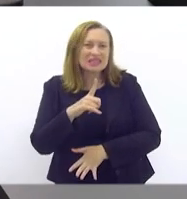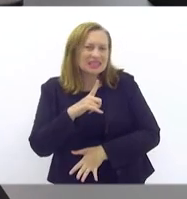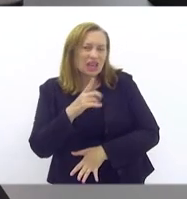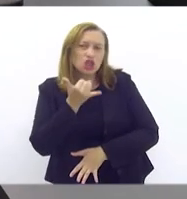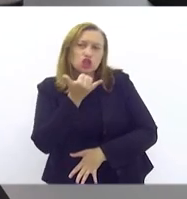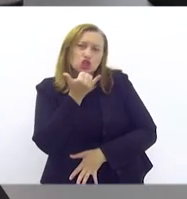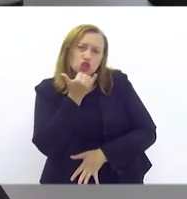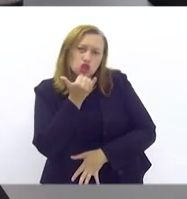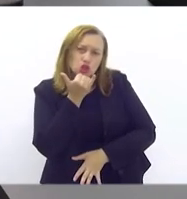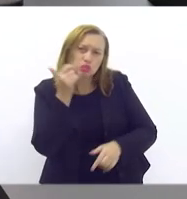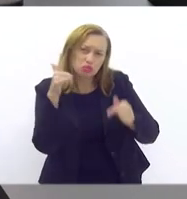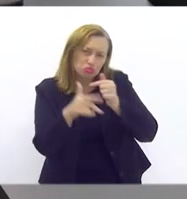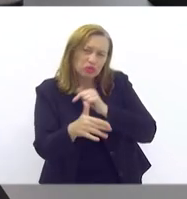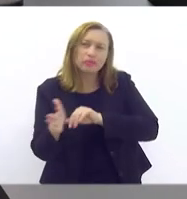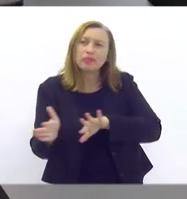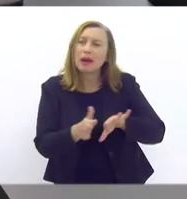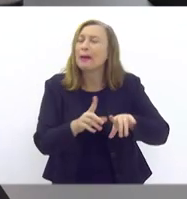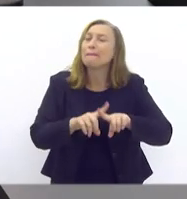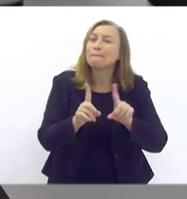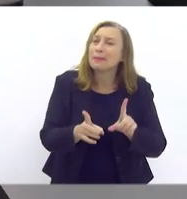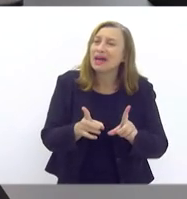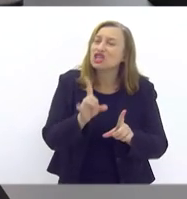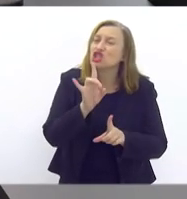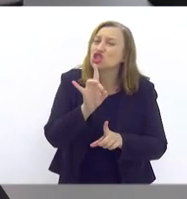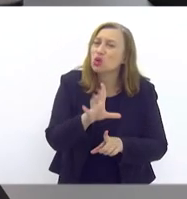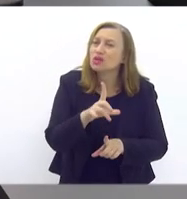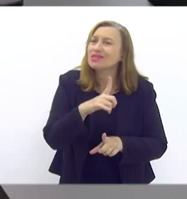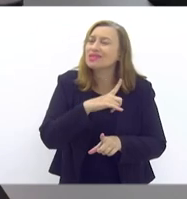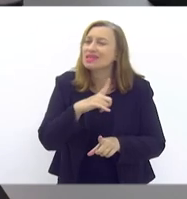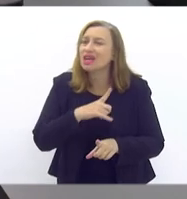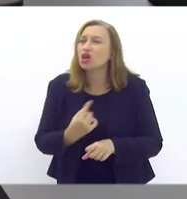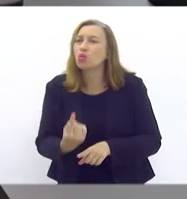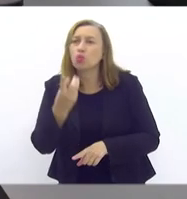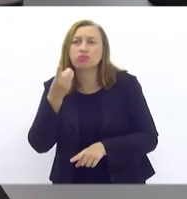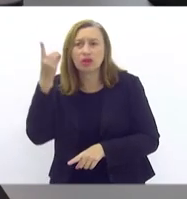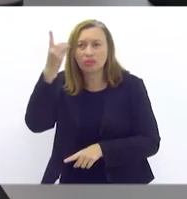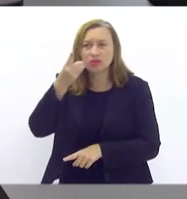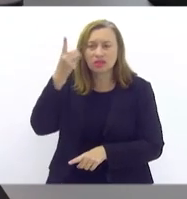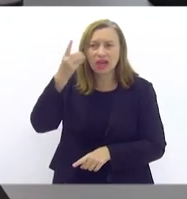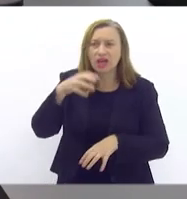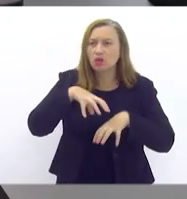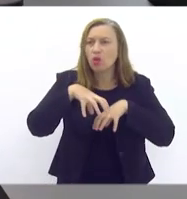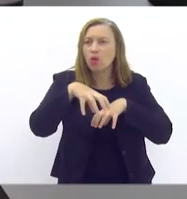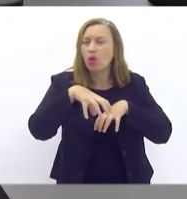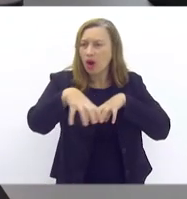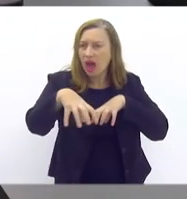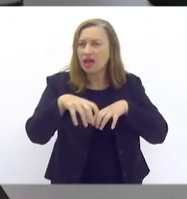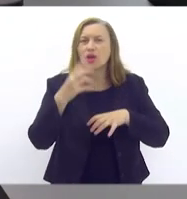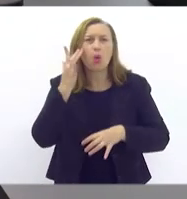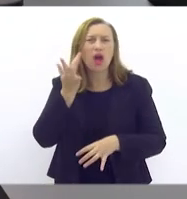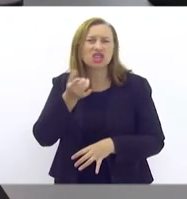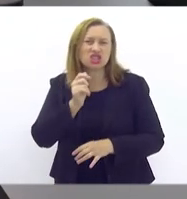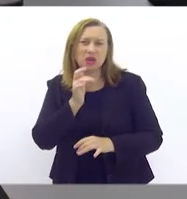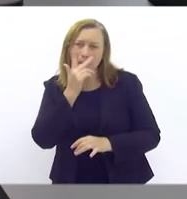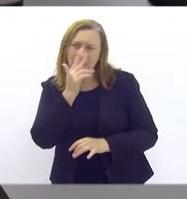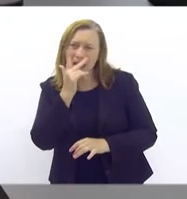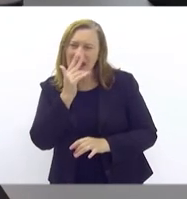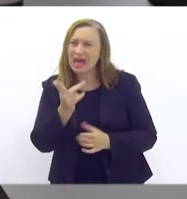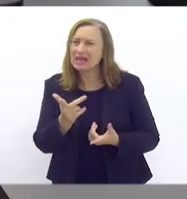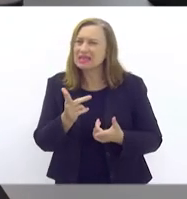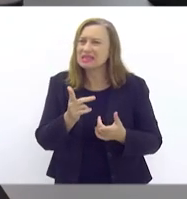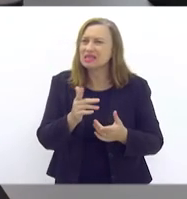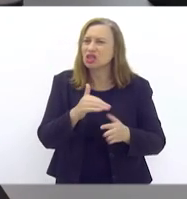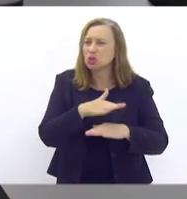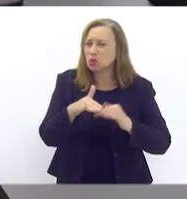desculpa interrompê-lo mas vou indagar só se tem algum Deputado ou alguma deputada online ali porque eu acho que parece que caiu todo